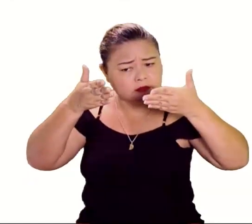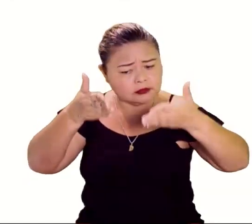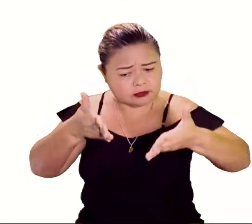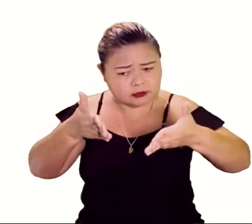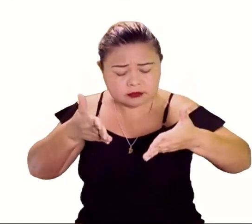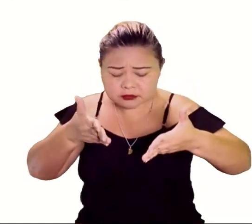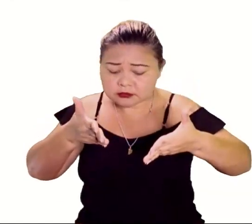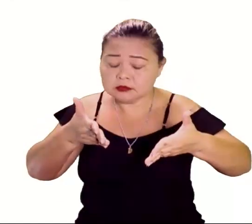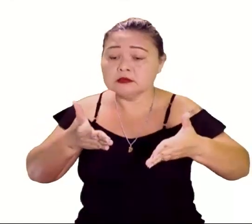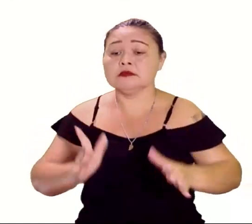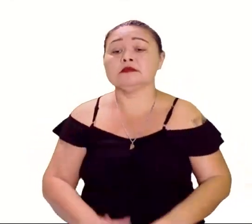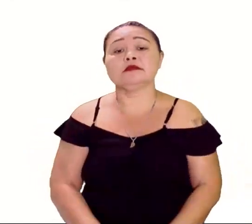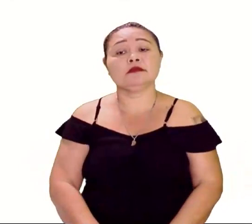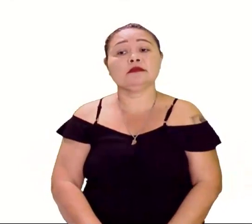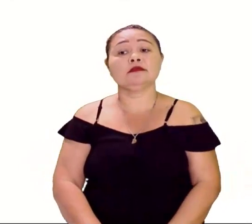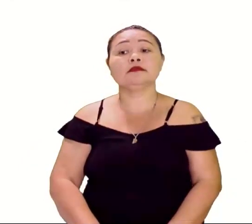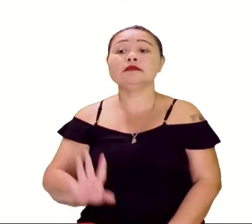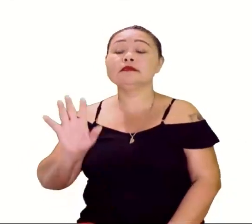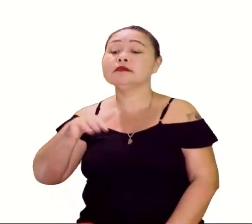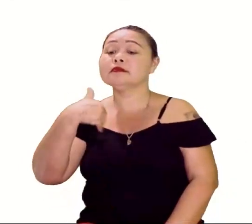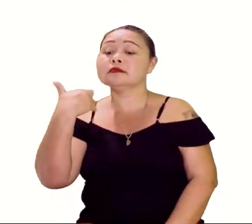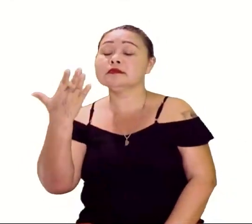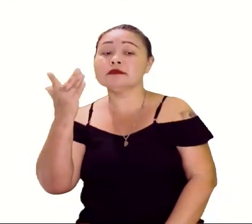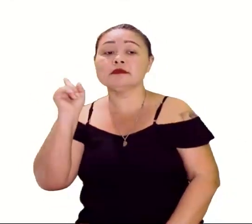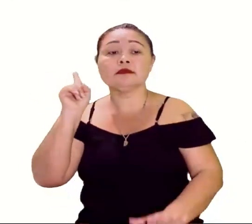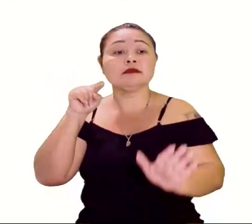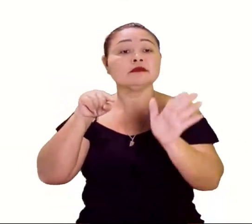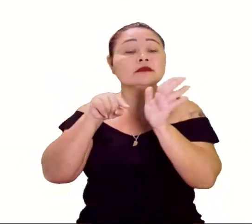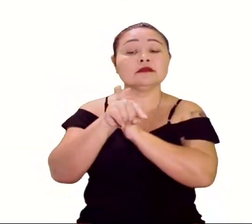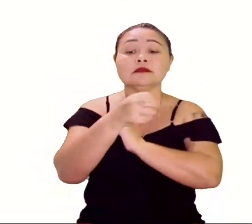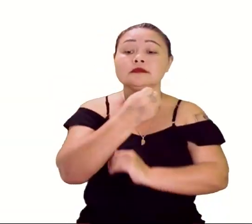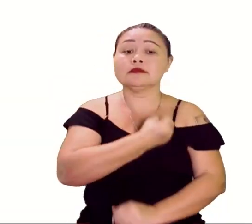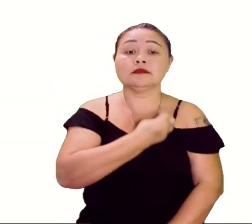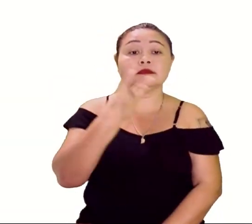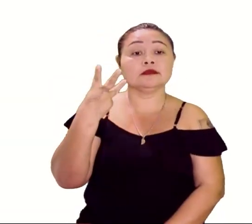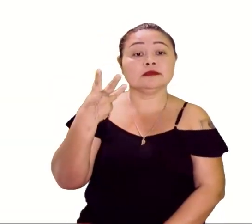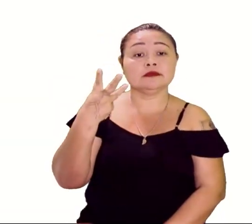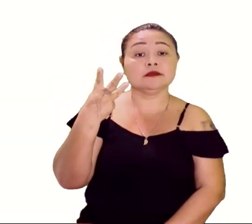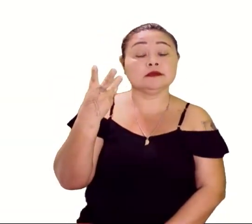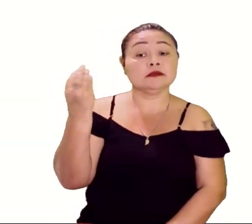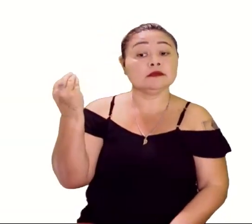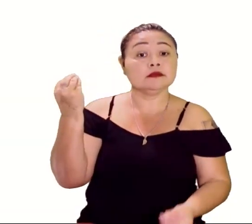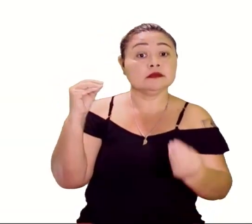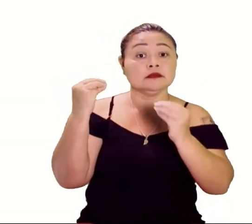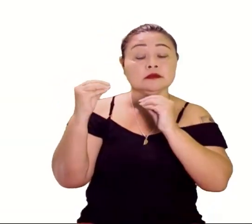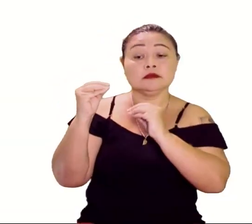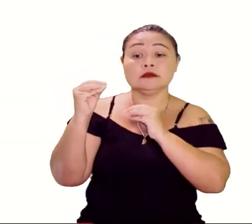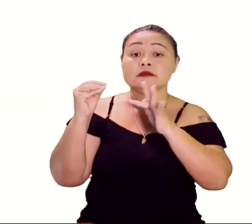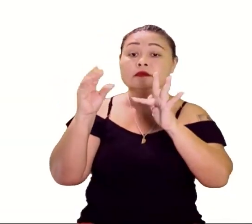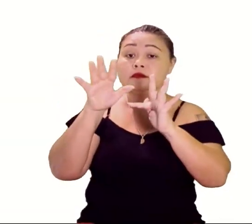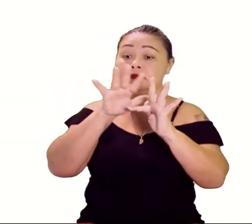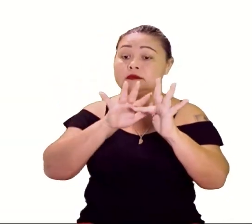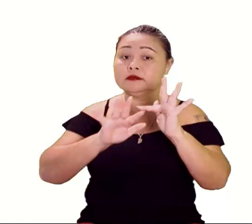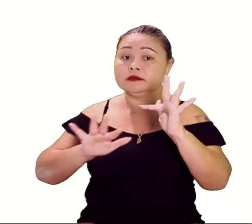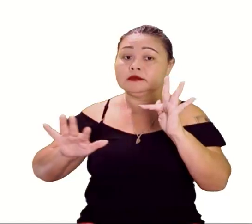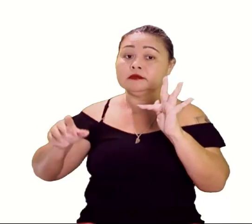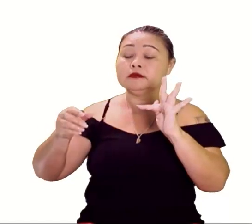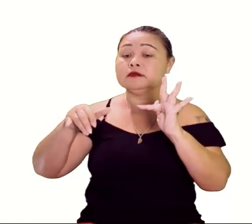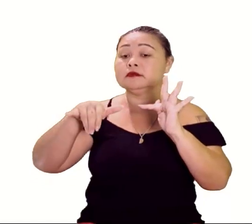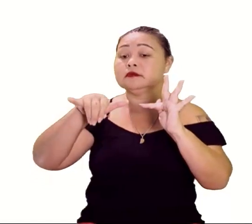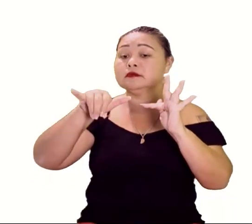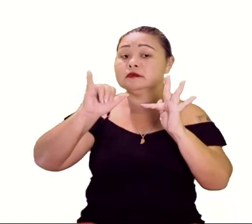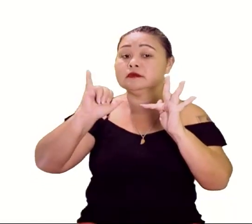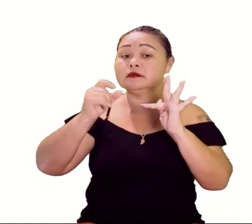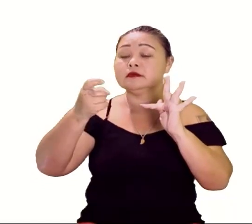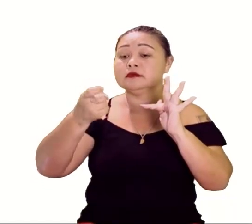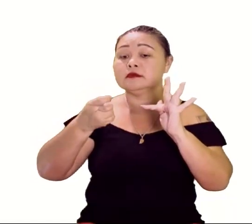dedicação. Verdade. Vamos lá então para a terceira questão, onde diz o seguinte. Esboce o gráfico da